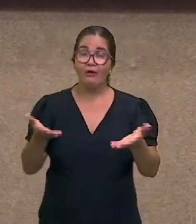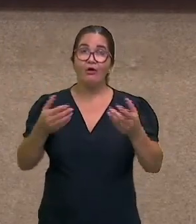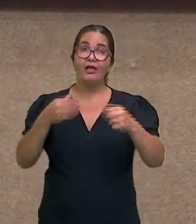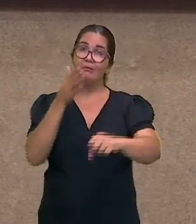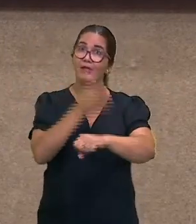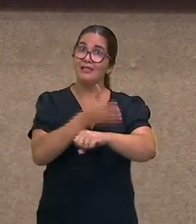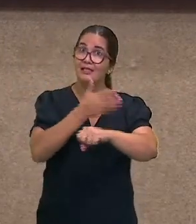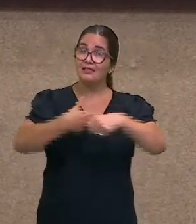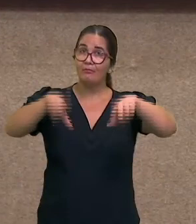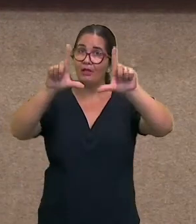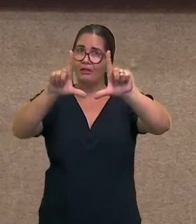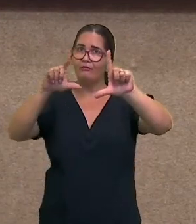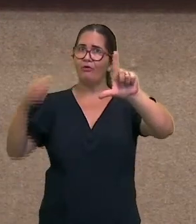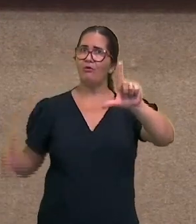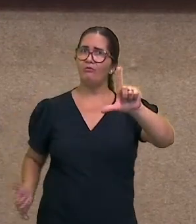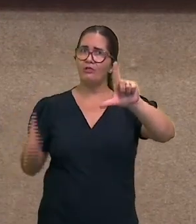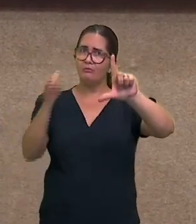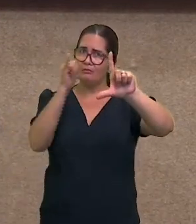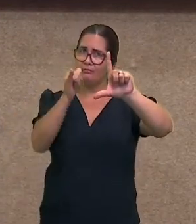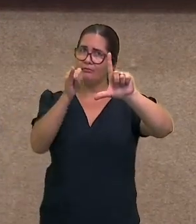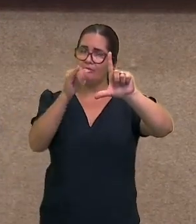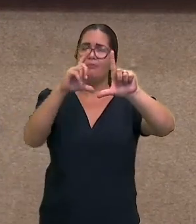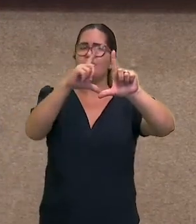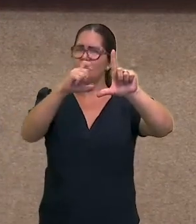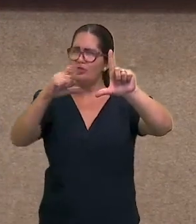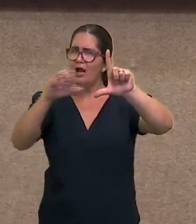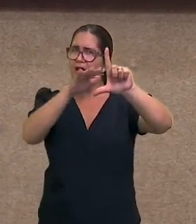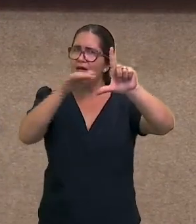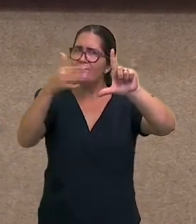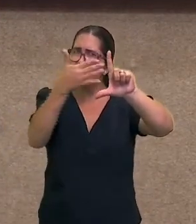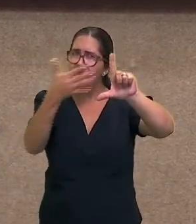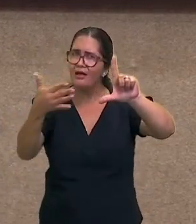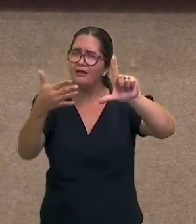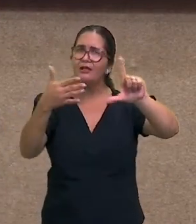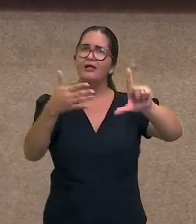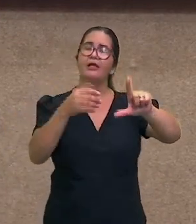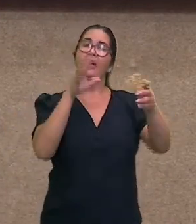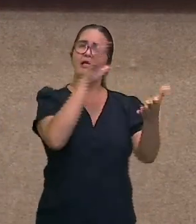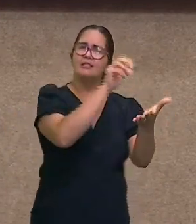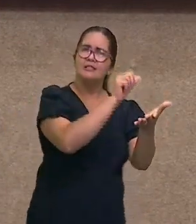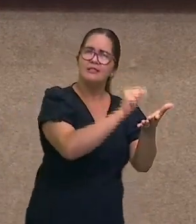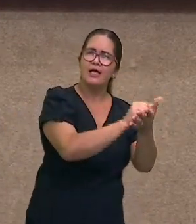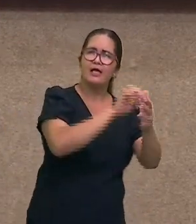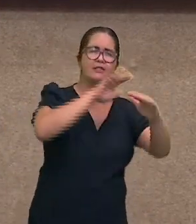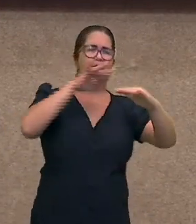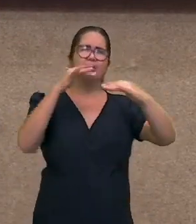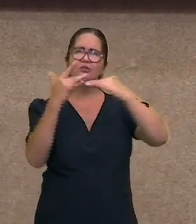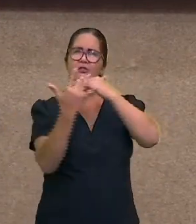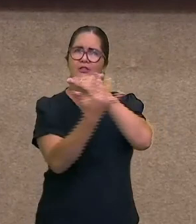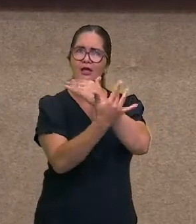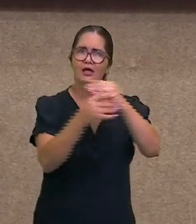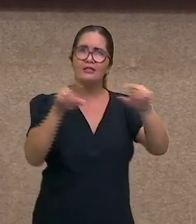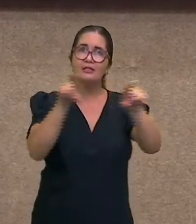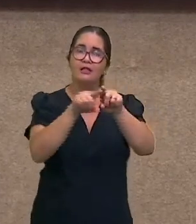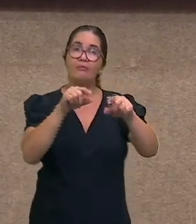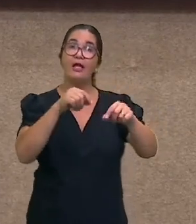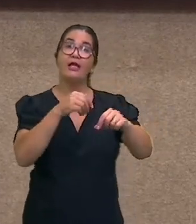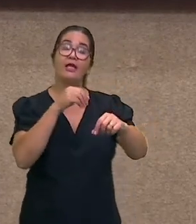celular na imagem que aparece no canto da tela. Acesse as nossas redes sociais e